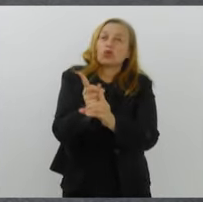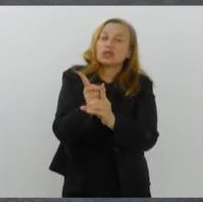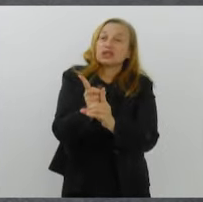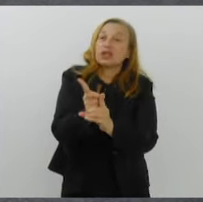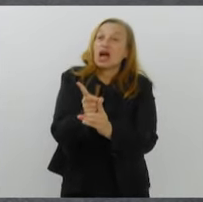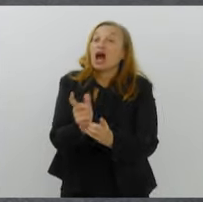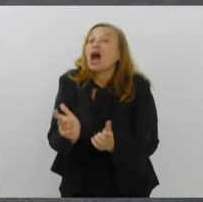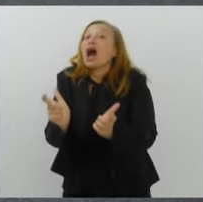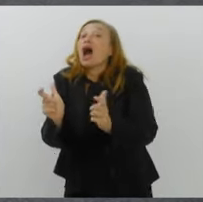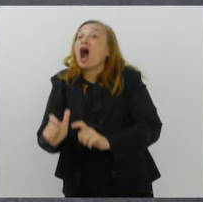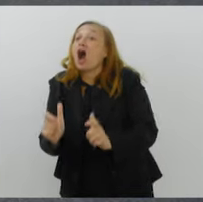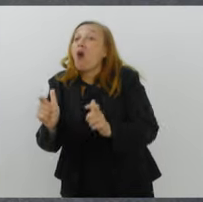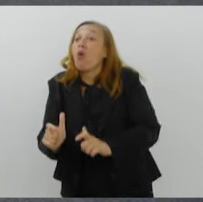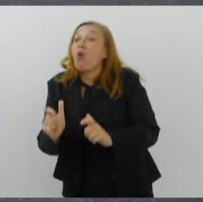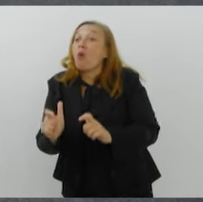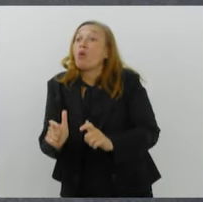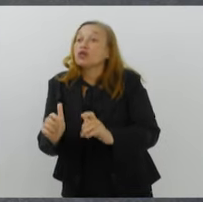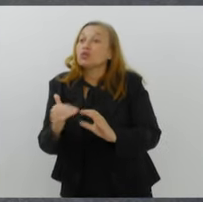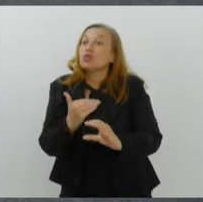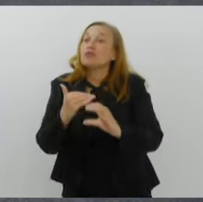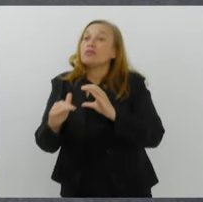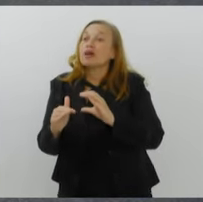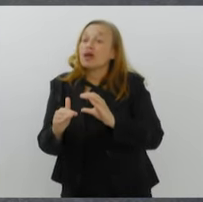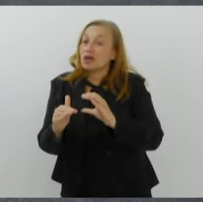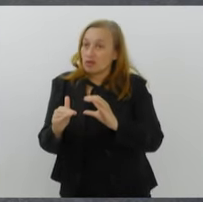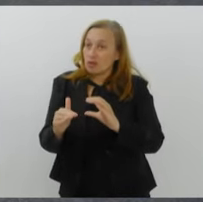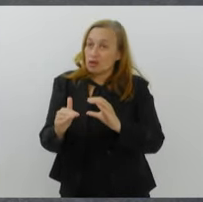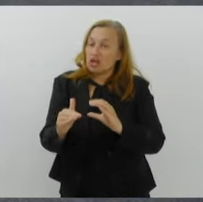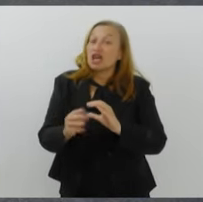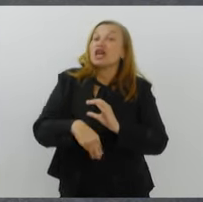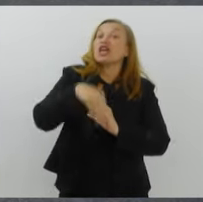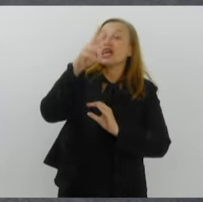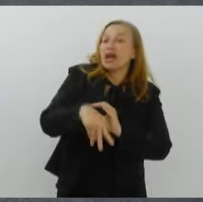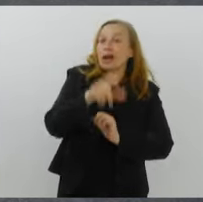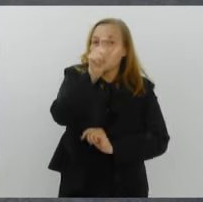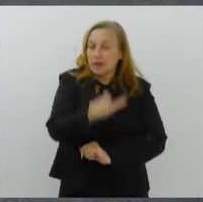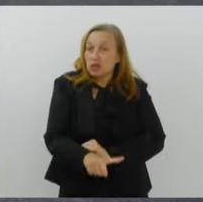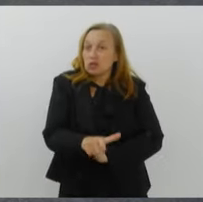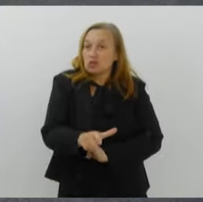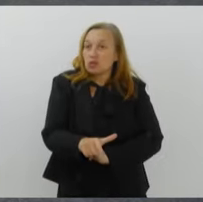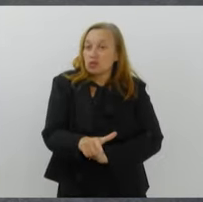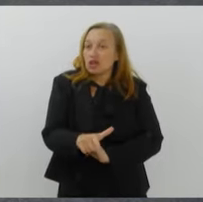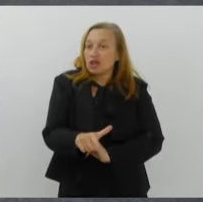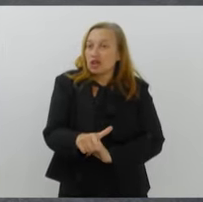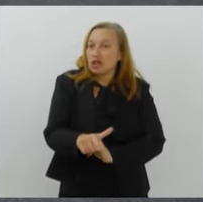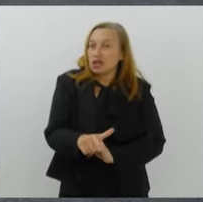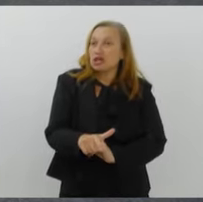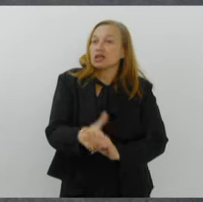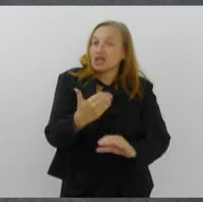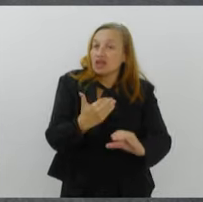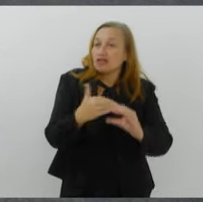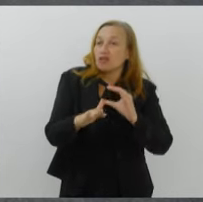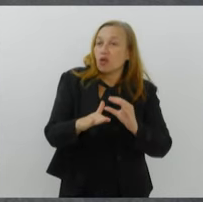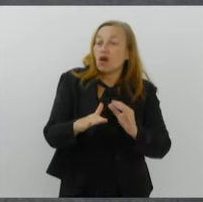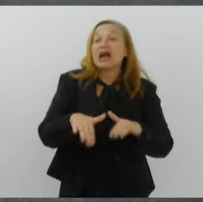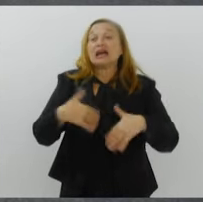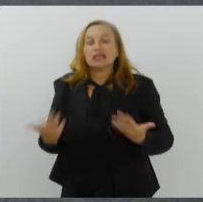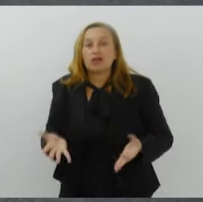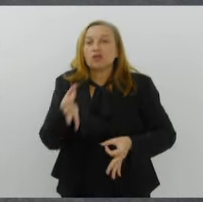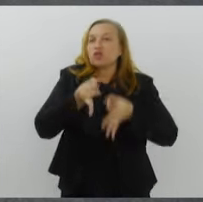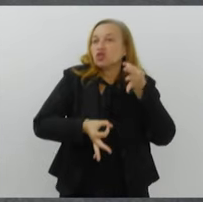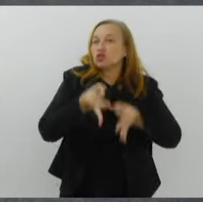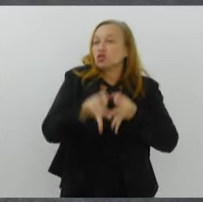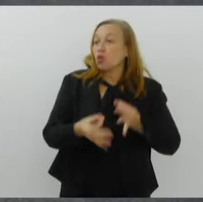onde esse e-mail partiu, de onde esse e-mail veio e quem foi a pessoa que promoveu isso. Então é uma coisa justa, não só com essas